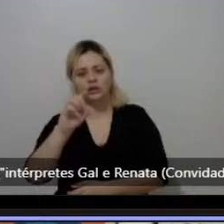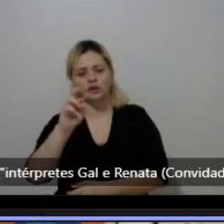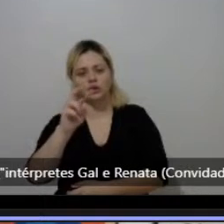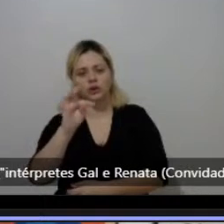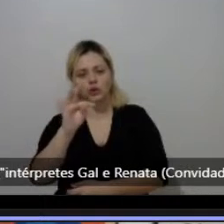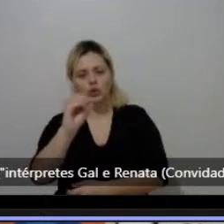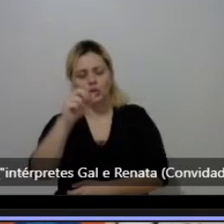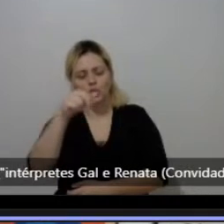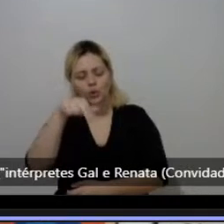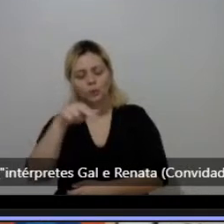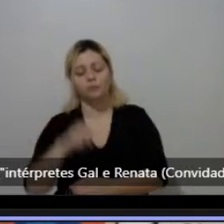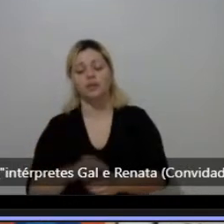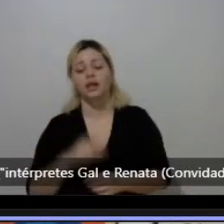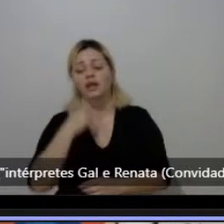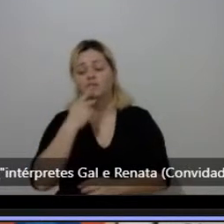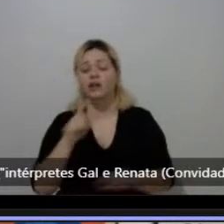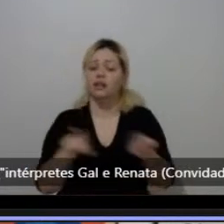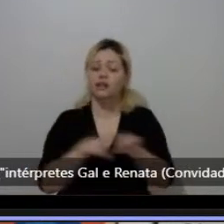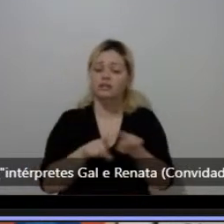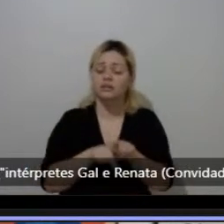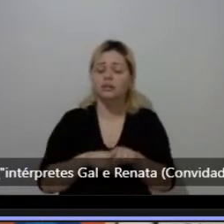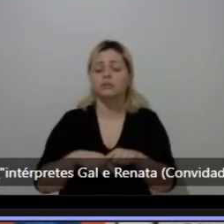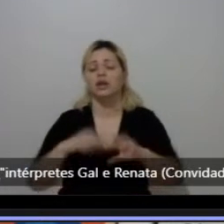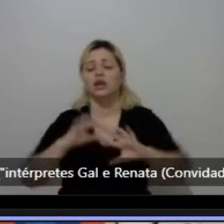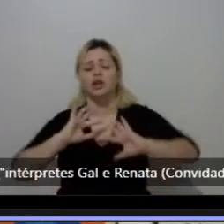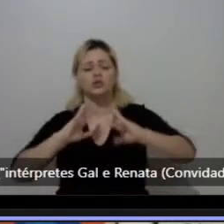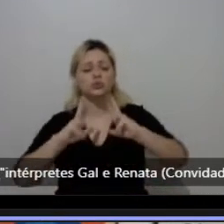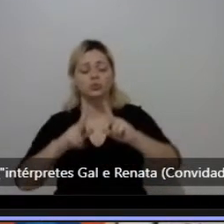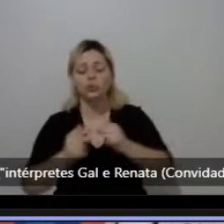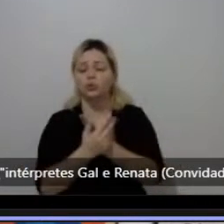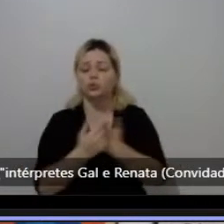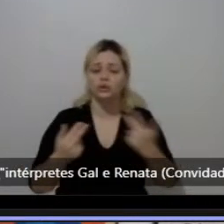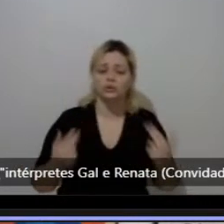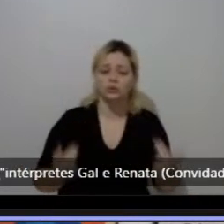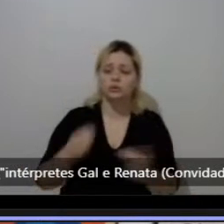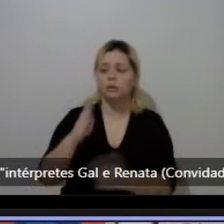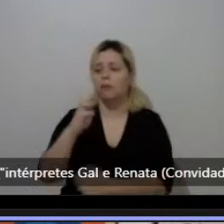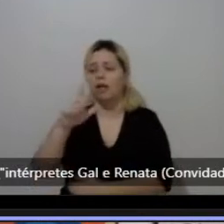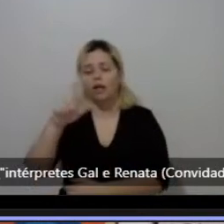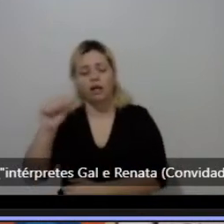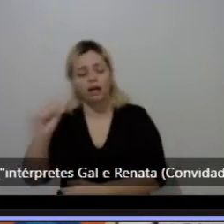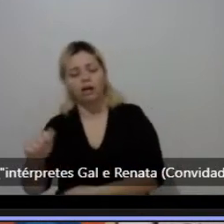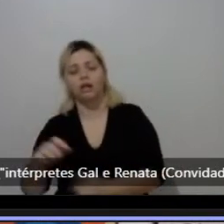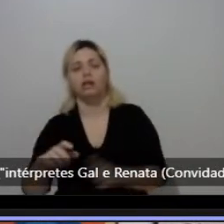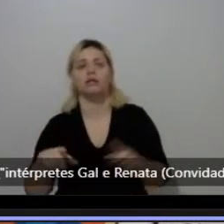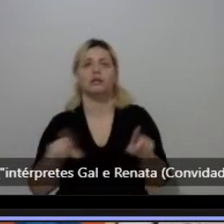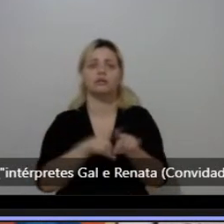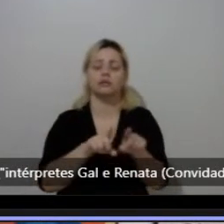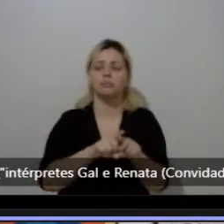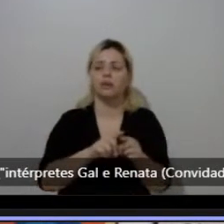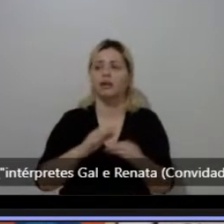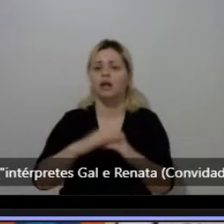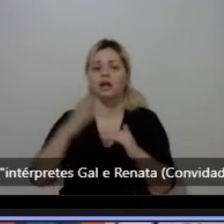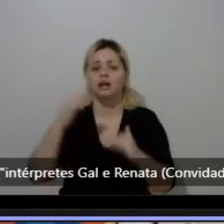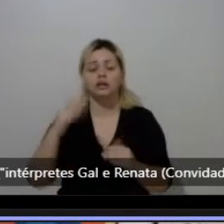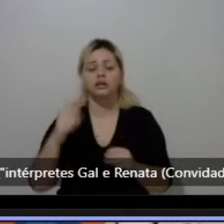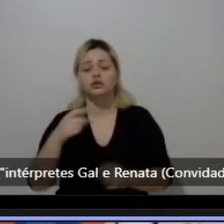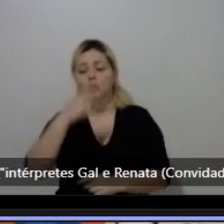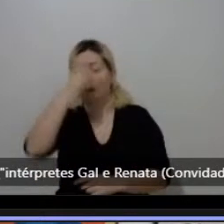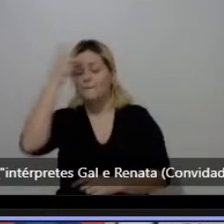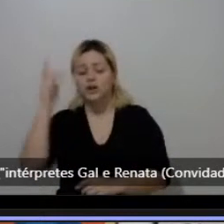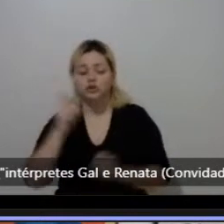que ela articula, né? Então, estou falando aí da implementação da Belo Monte, das grandes, né, do incentivo,